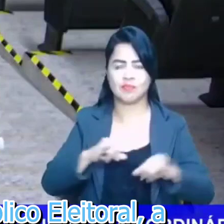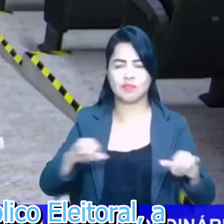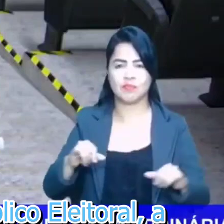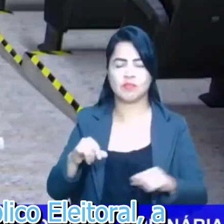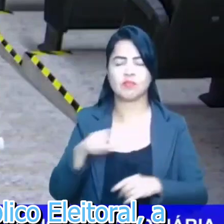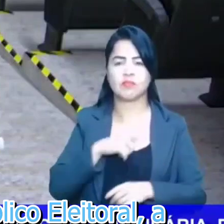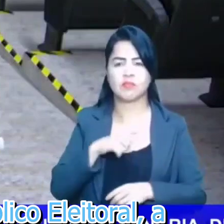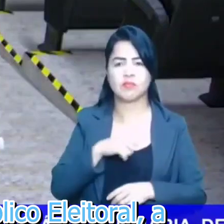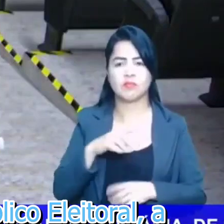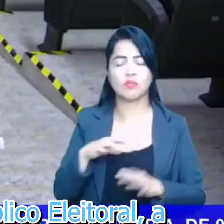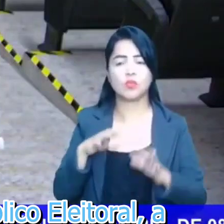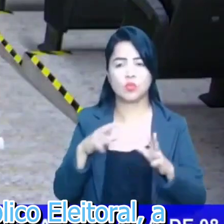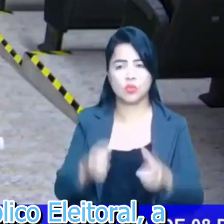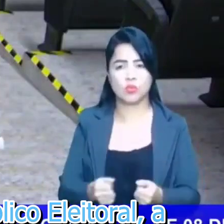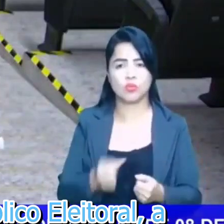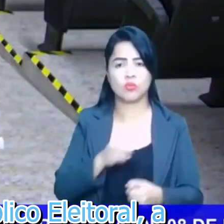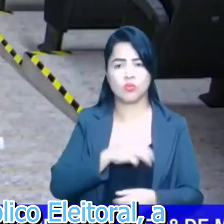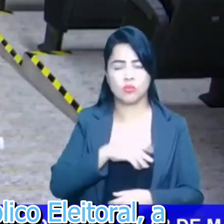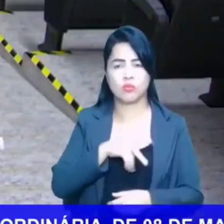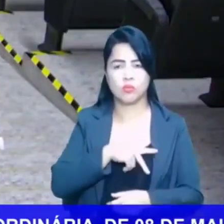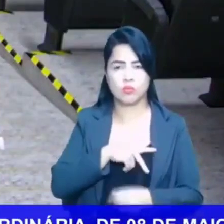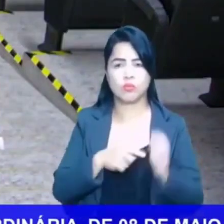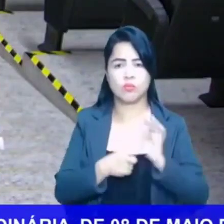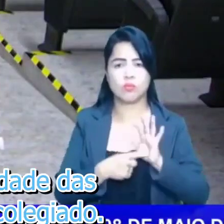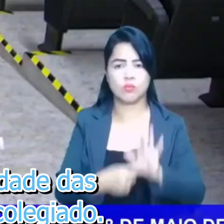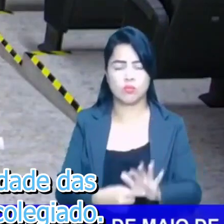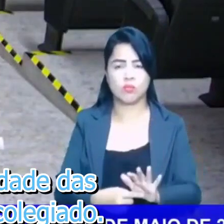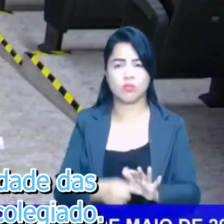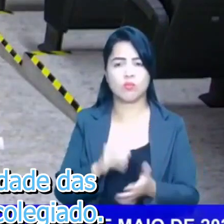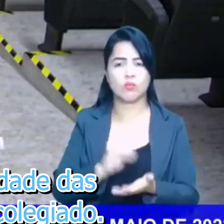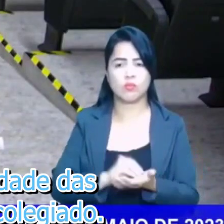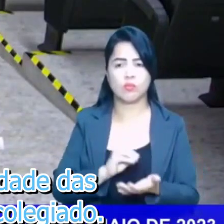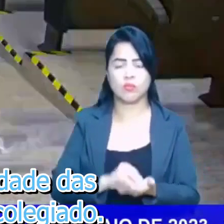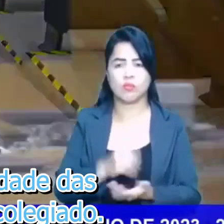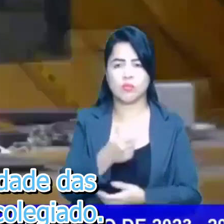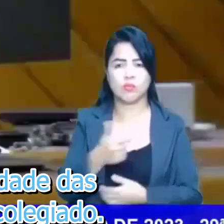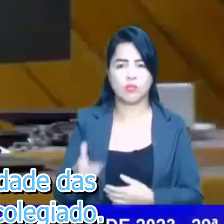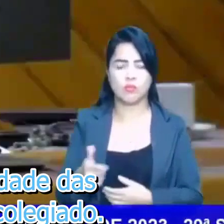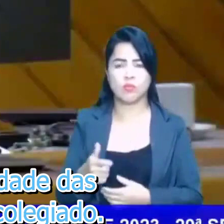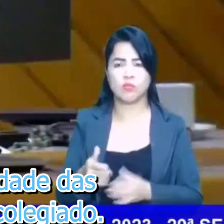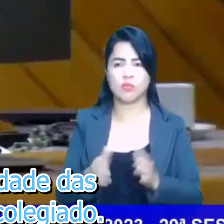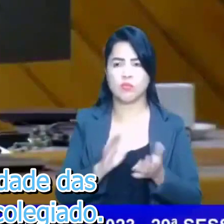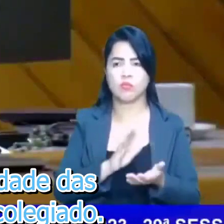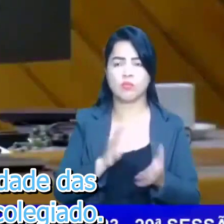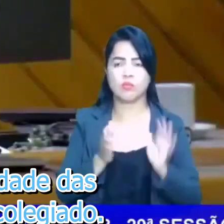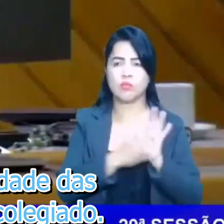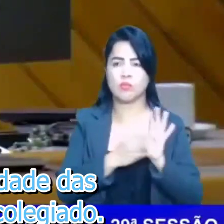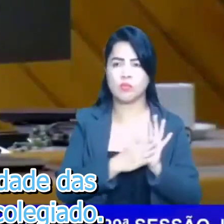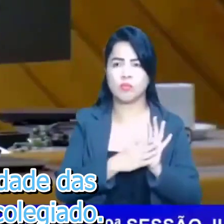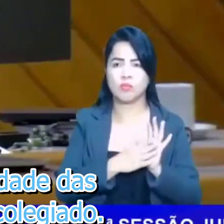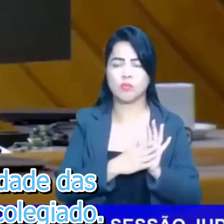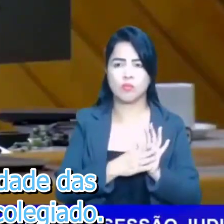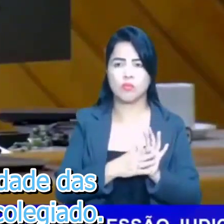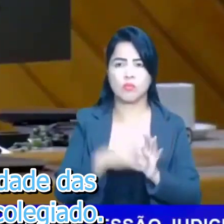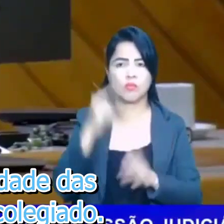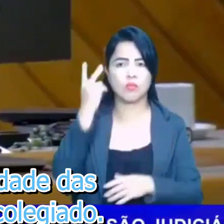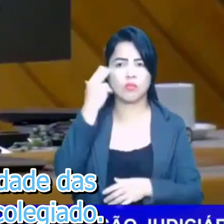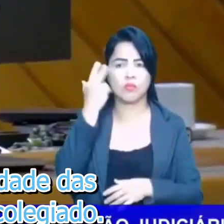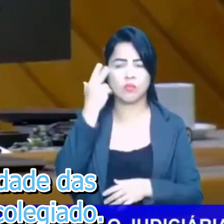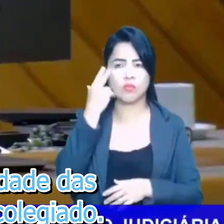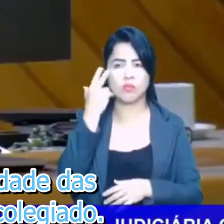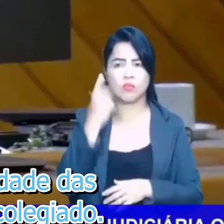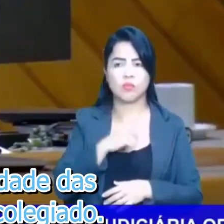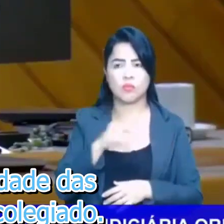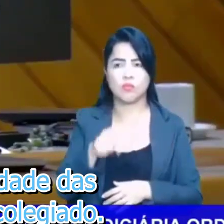João Lages, como lado direito, secretária judiciária, a falha não tem o condão de comprometer a regularidade doutora das Paola, contas, e esse já é um